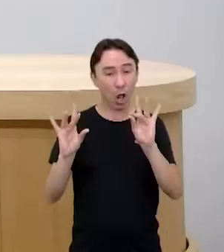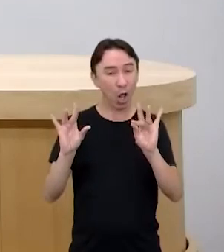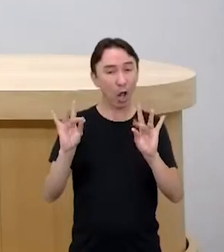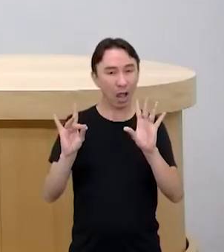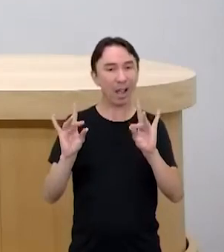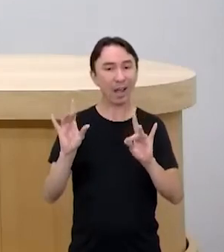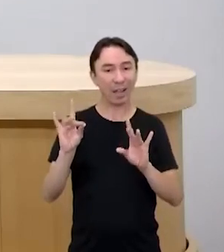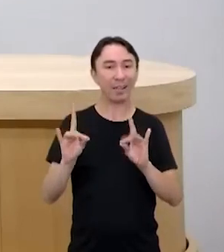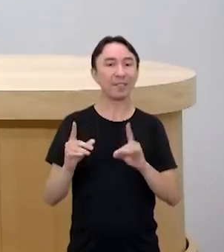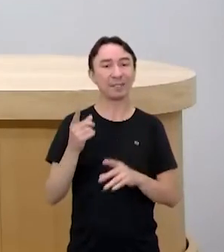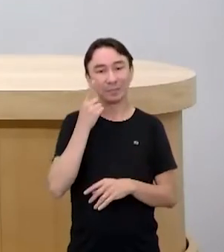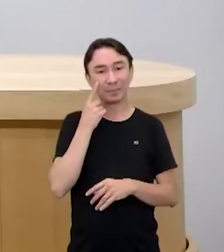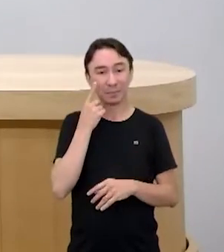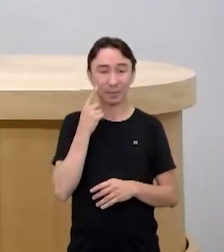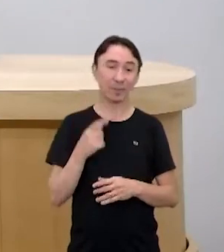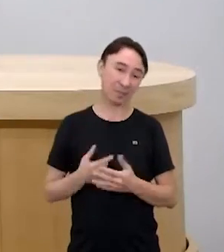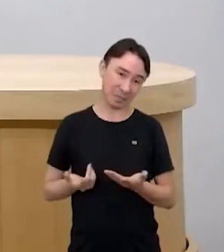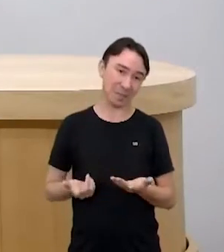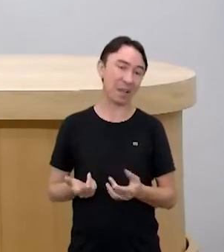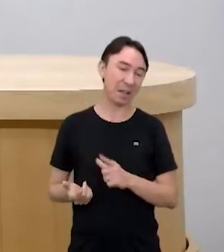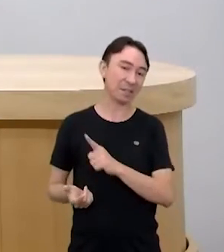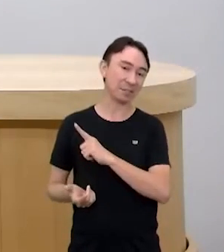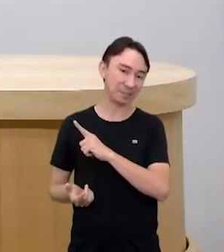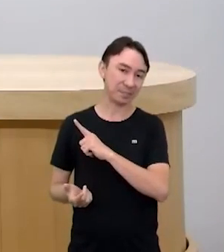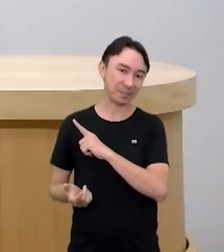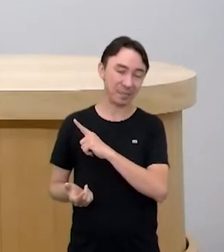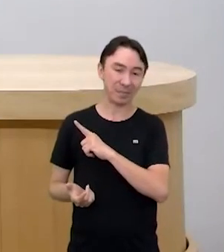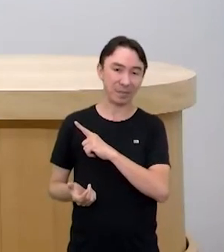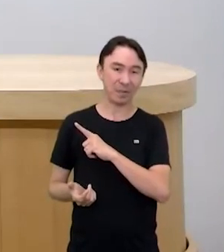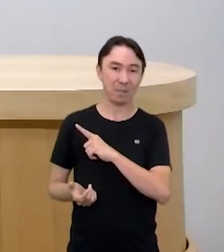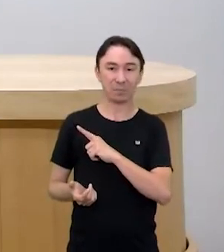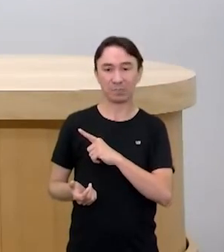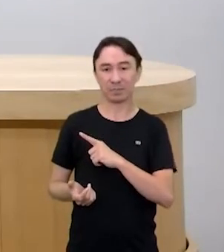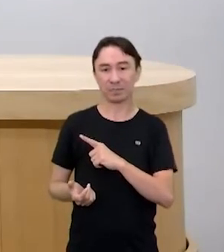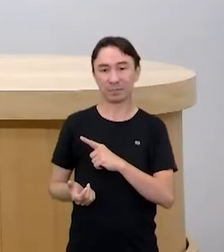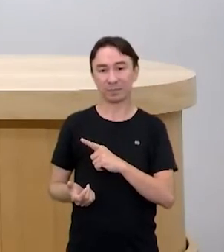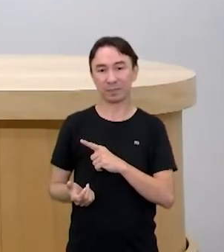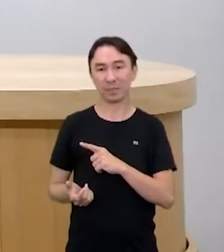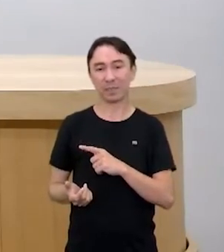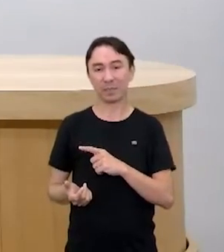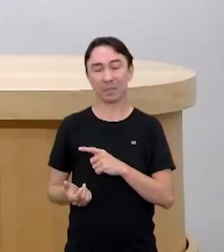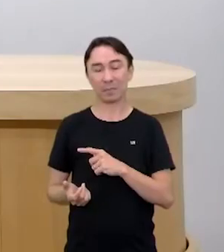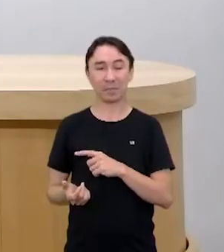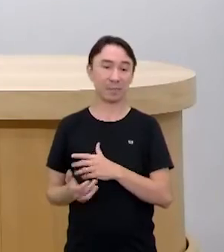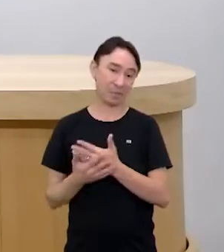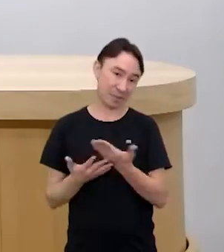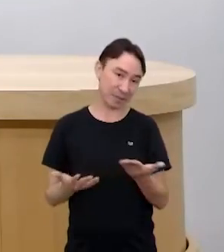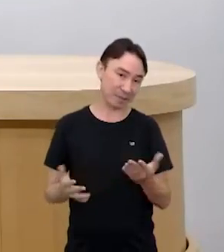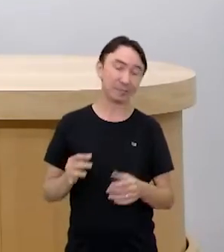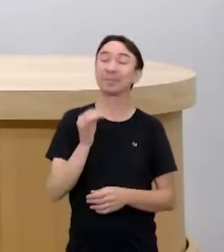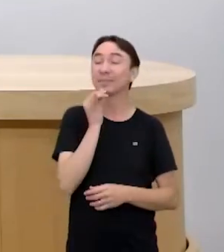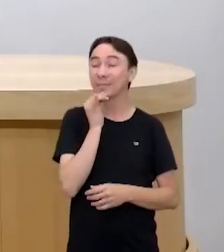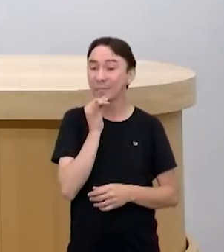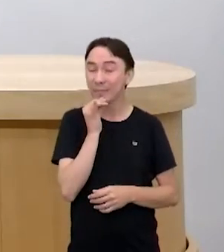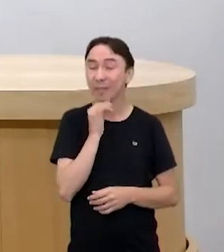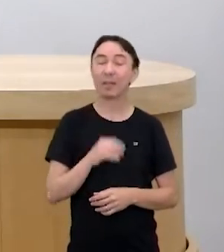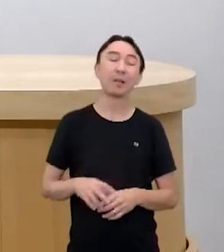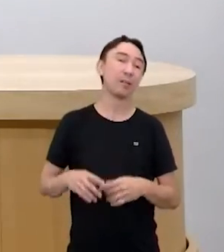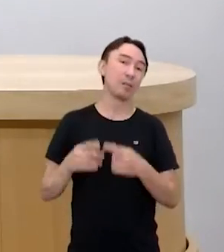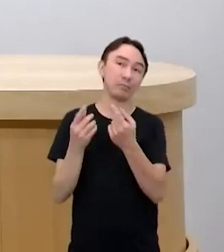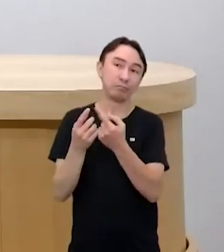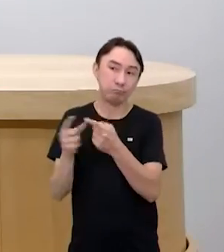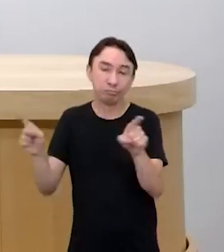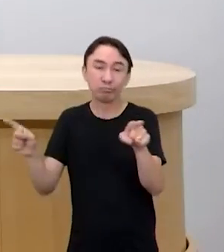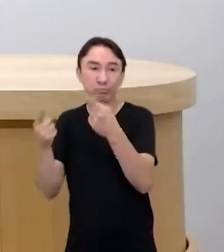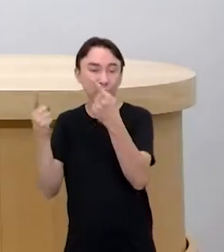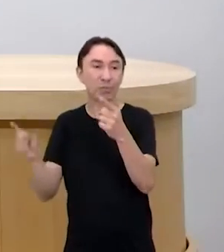adaptaçãozinha. Enfim, bom... A gente não poderia fazer uma aula envolvendo música e pintura, dança